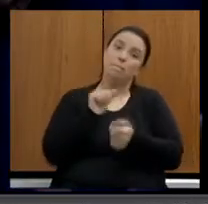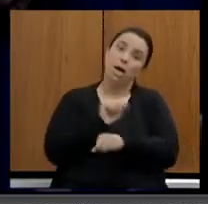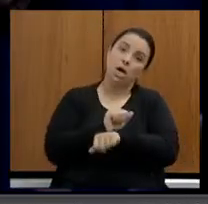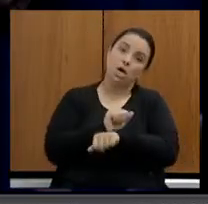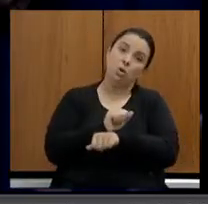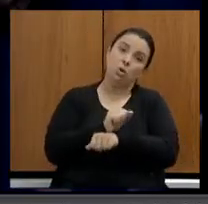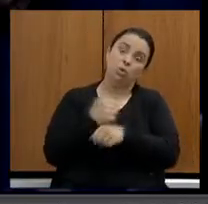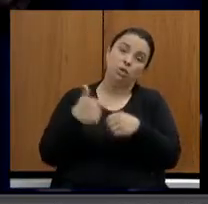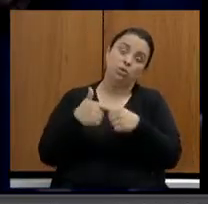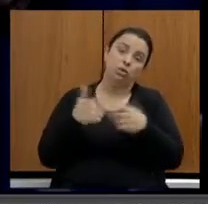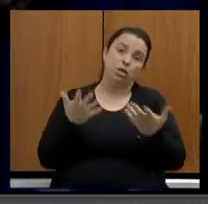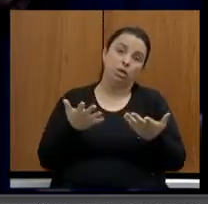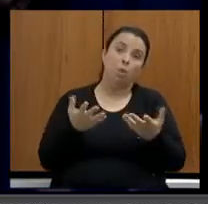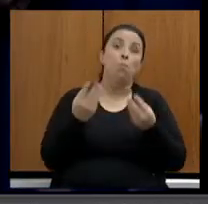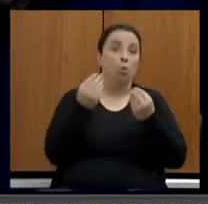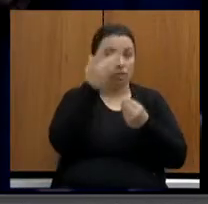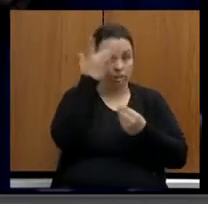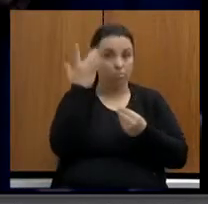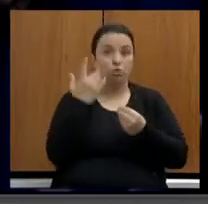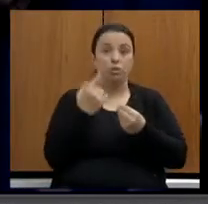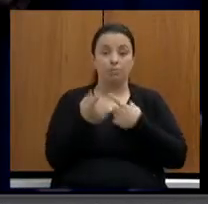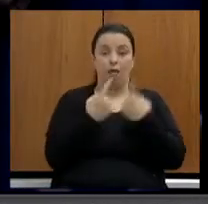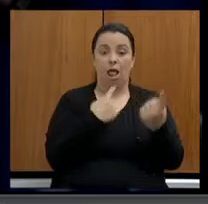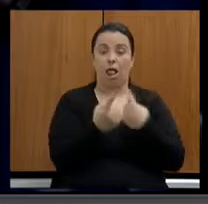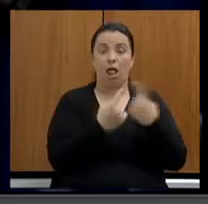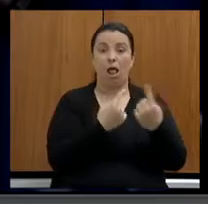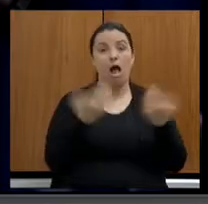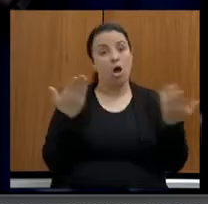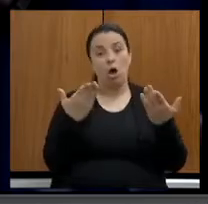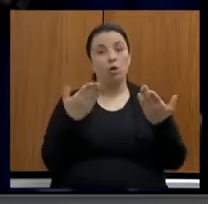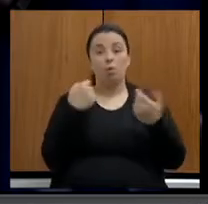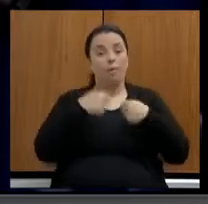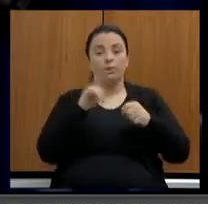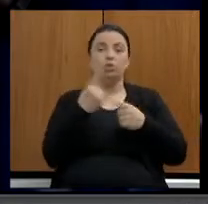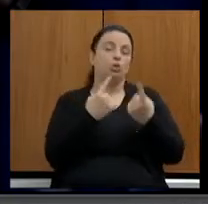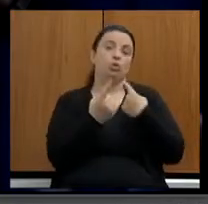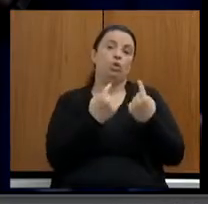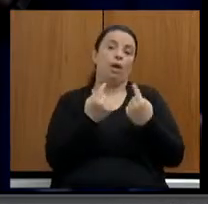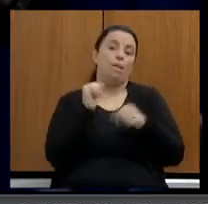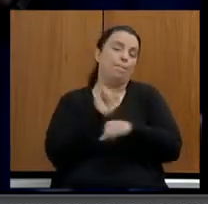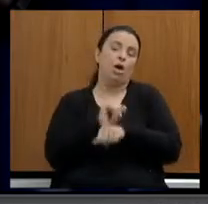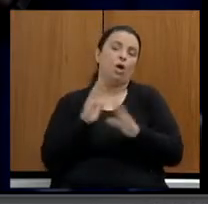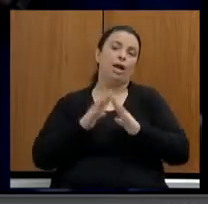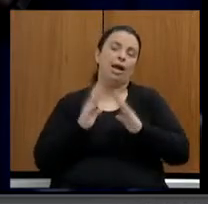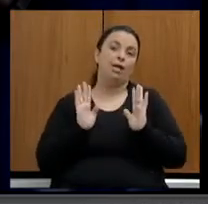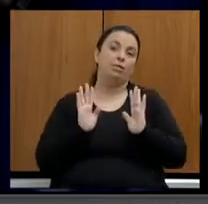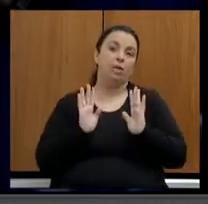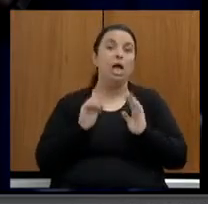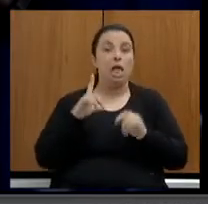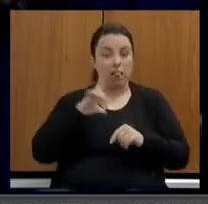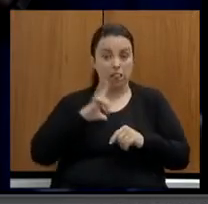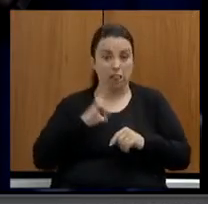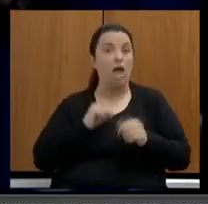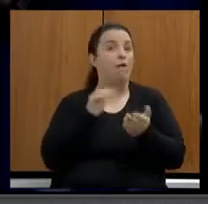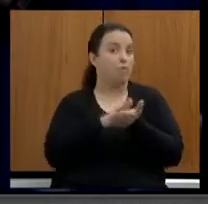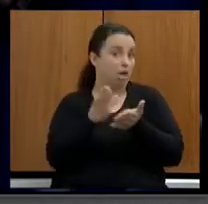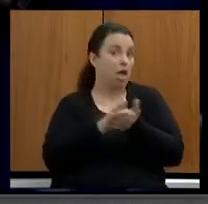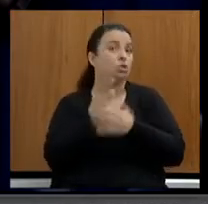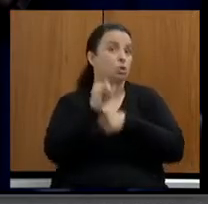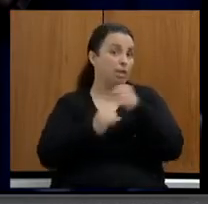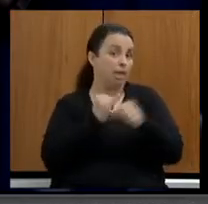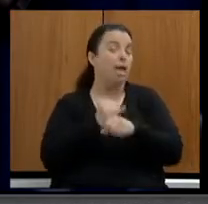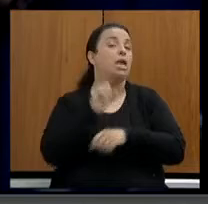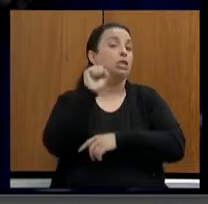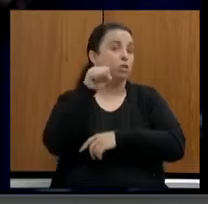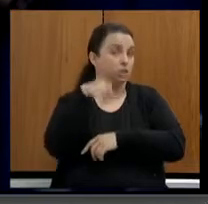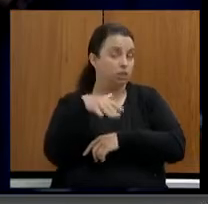deslocável passou ficar em casa trabalhando não precisou e alguns tiveram que gastar mais com internet mas o estado é